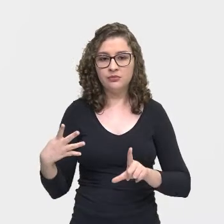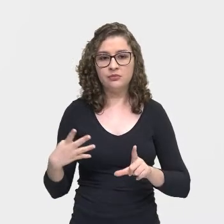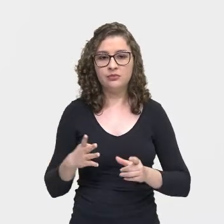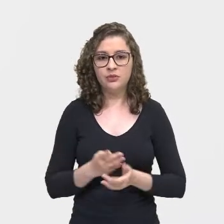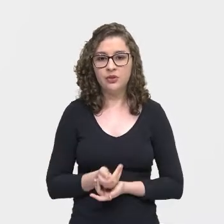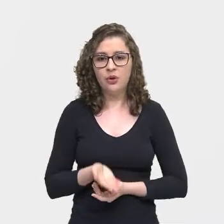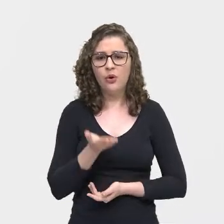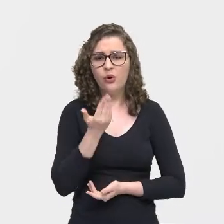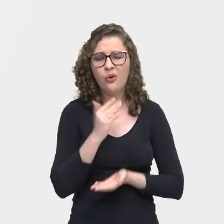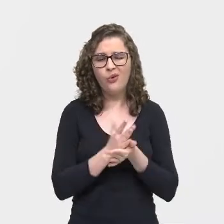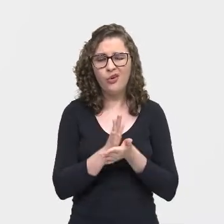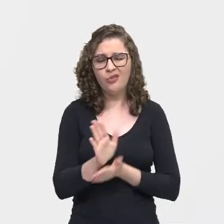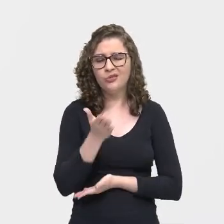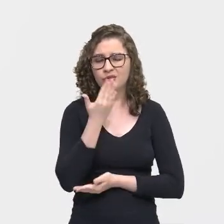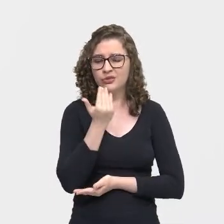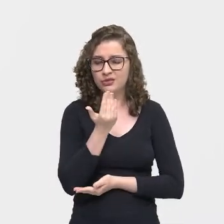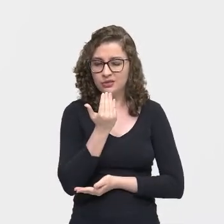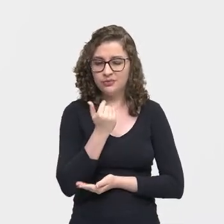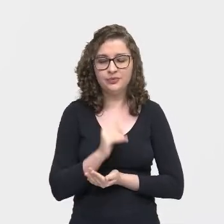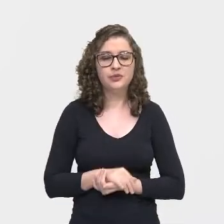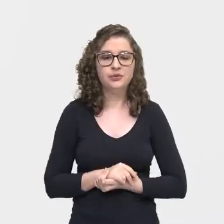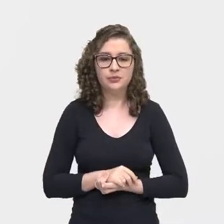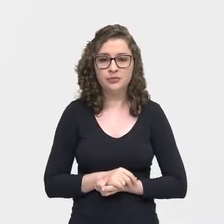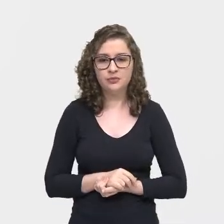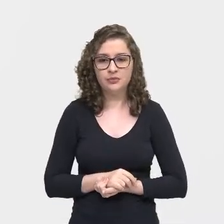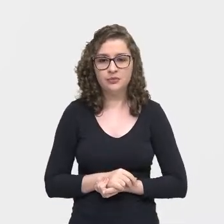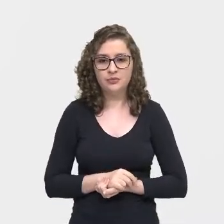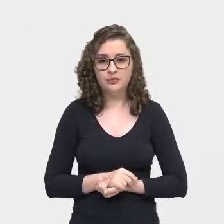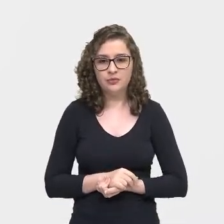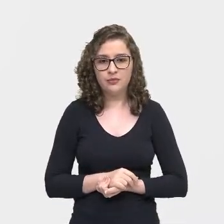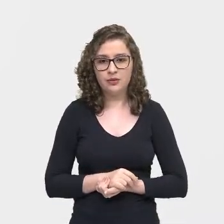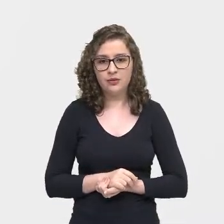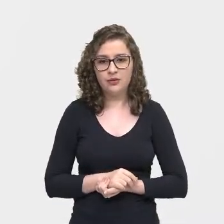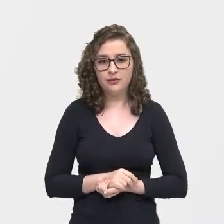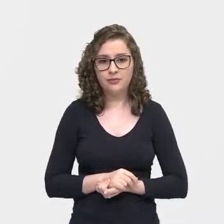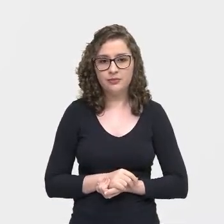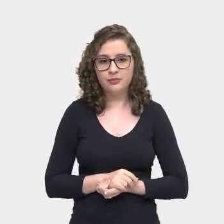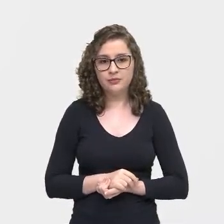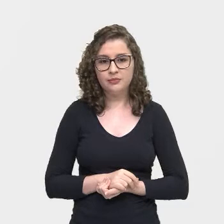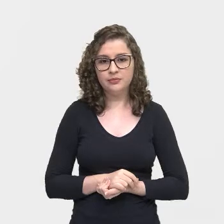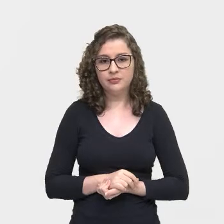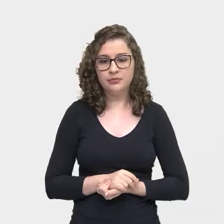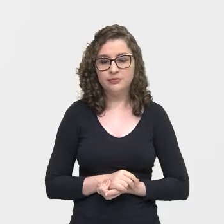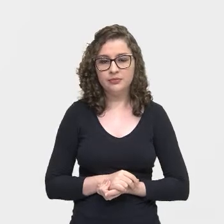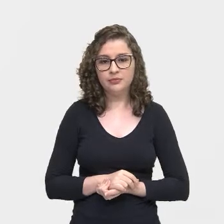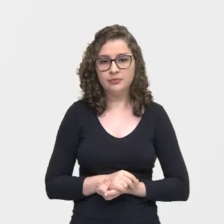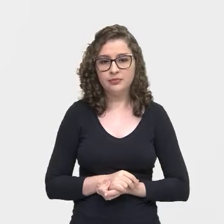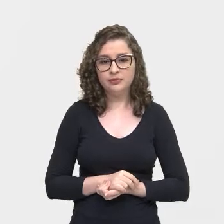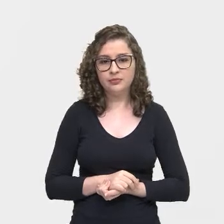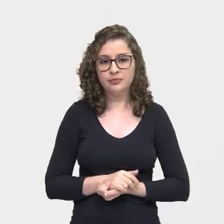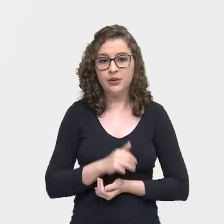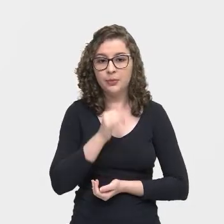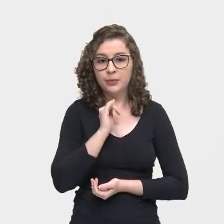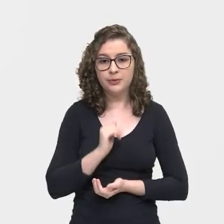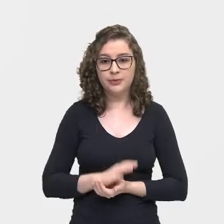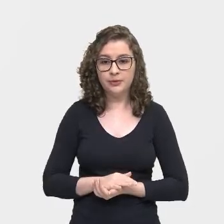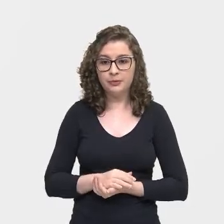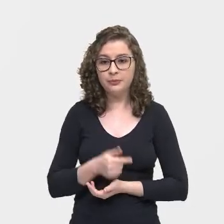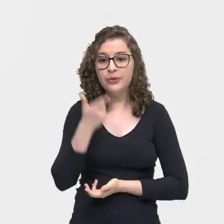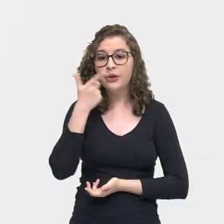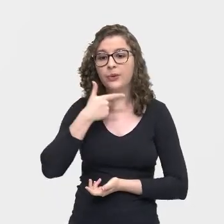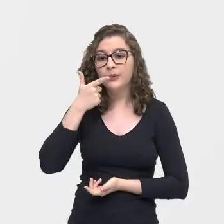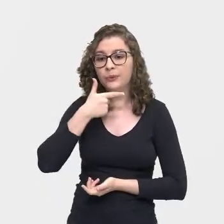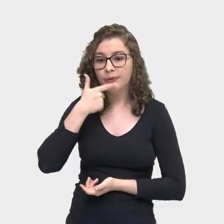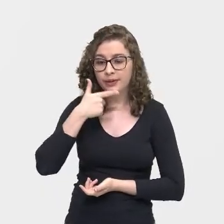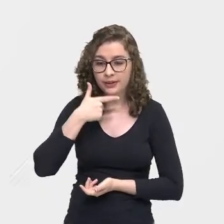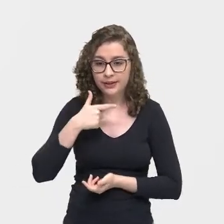outros alimentos, tá bom? E aí o que a gente pode fazer, por exemplo, né? Alimentos, ó, queijo em fatias,